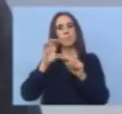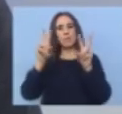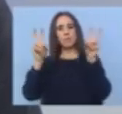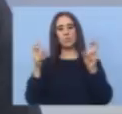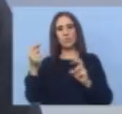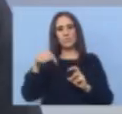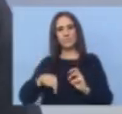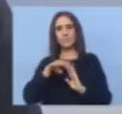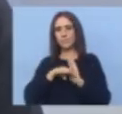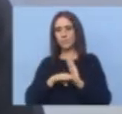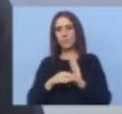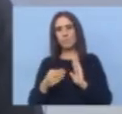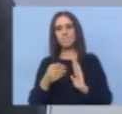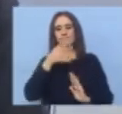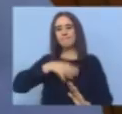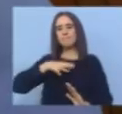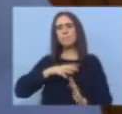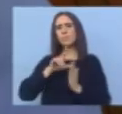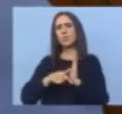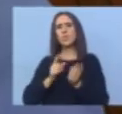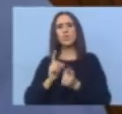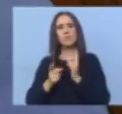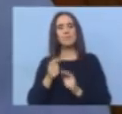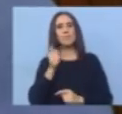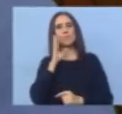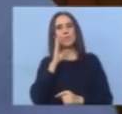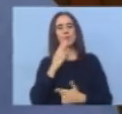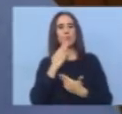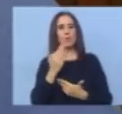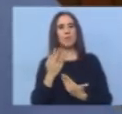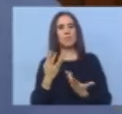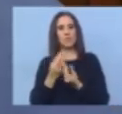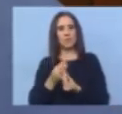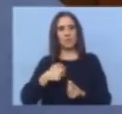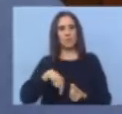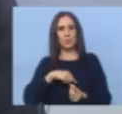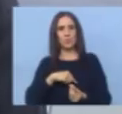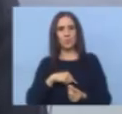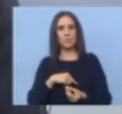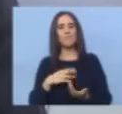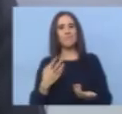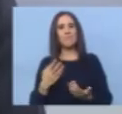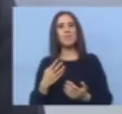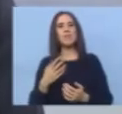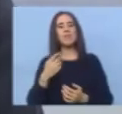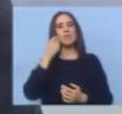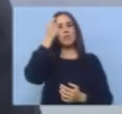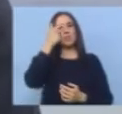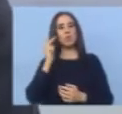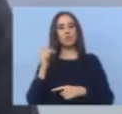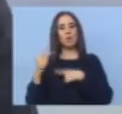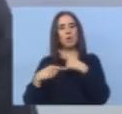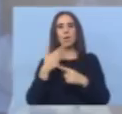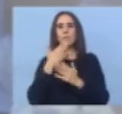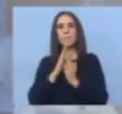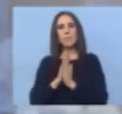apresentar o alcance deste projeto. Muito boa tarde, obrigado por estar connosco. É já uma história de alguns anos, em todo caso, pedi-lhe